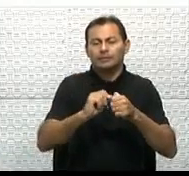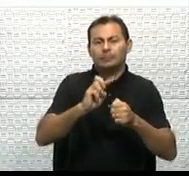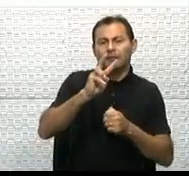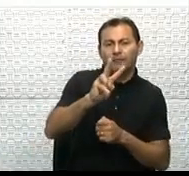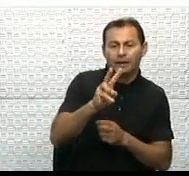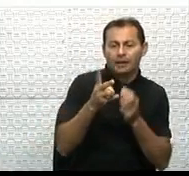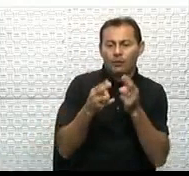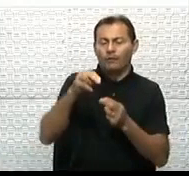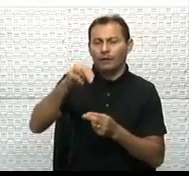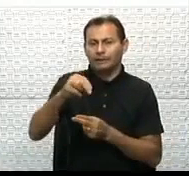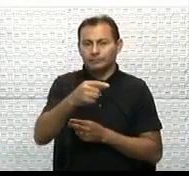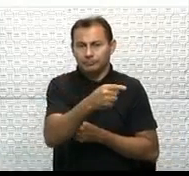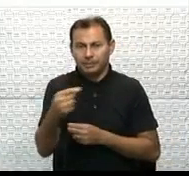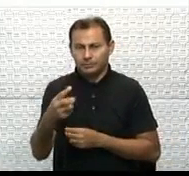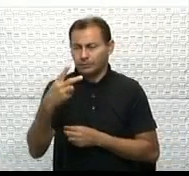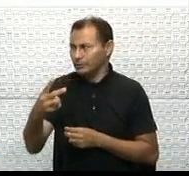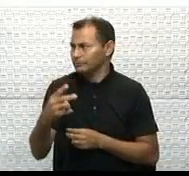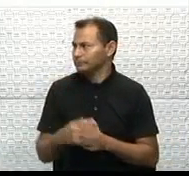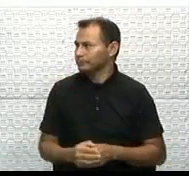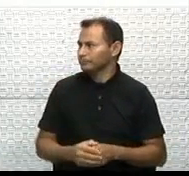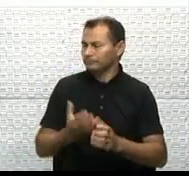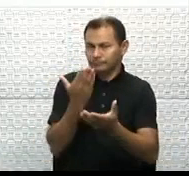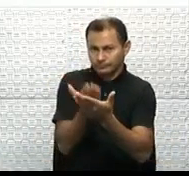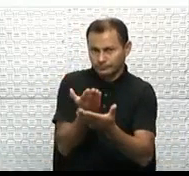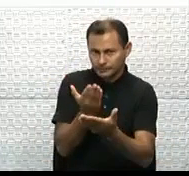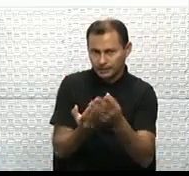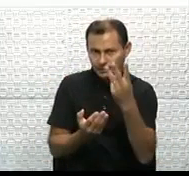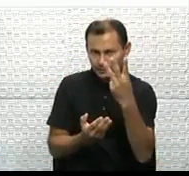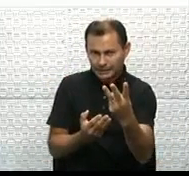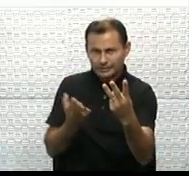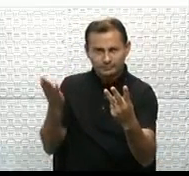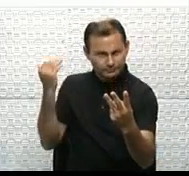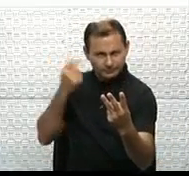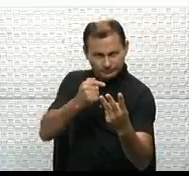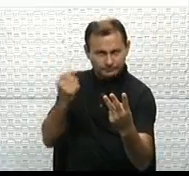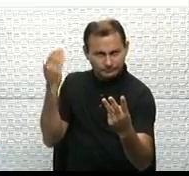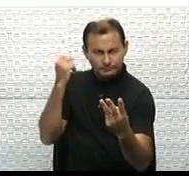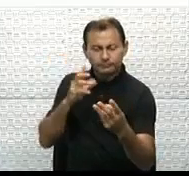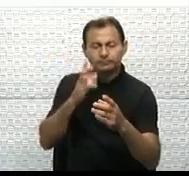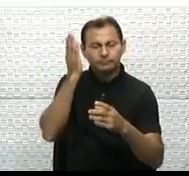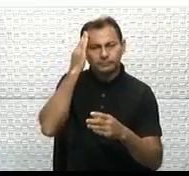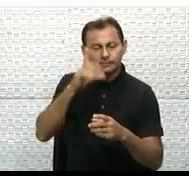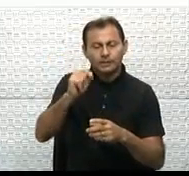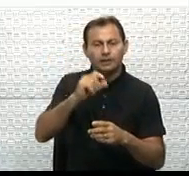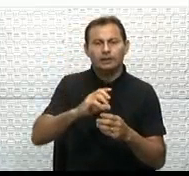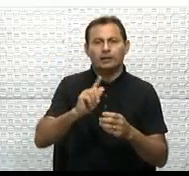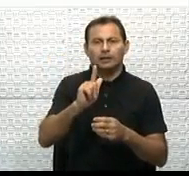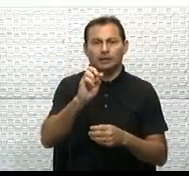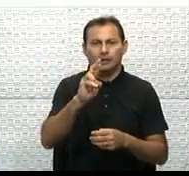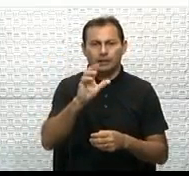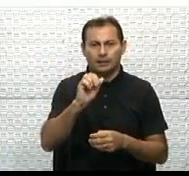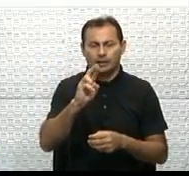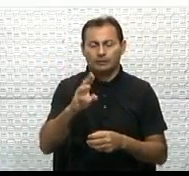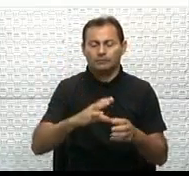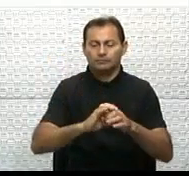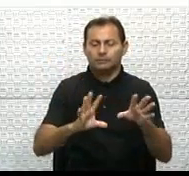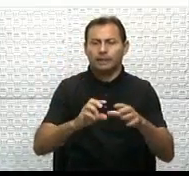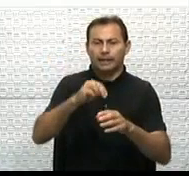igual a N menos 2. Lá na aula 3, nós aprendemos a determinar os graus de liberdade fazendo N menos